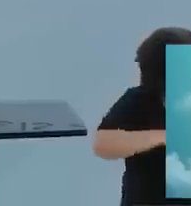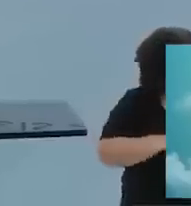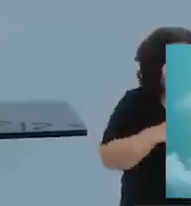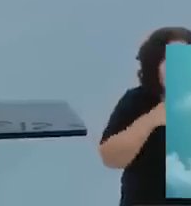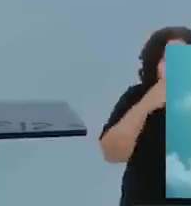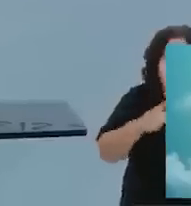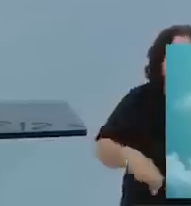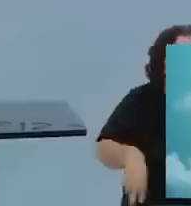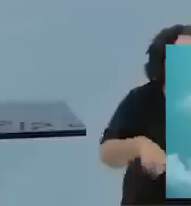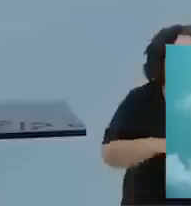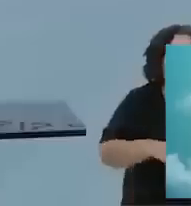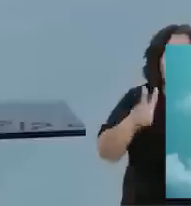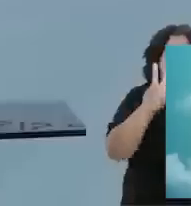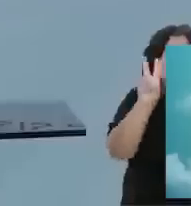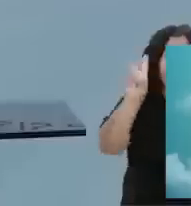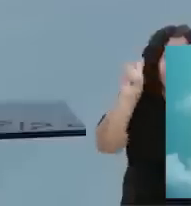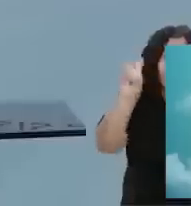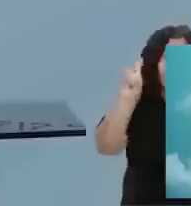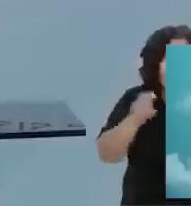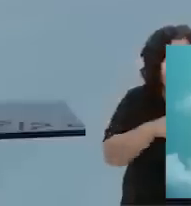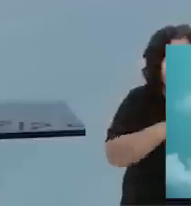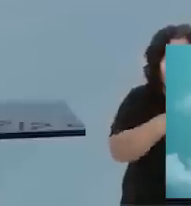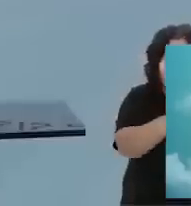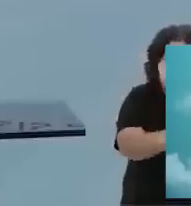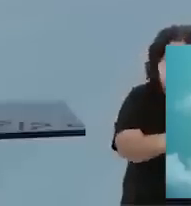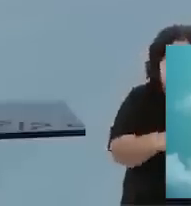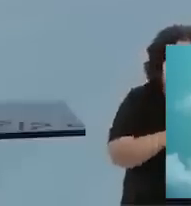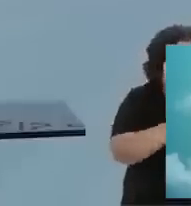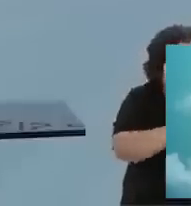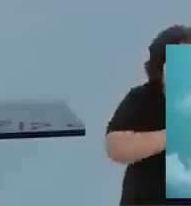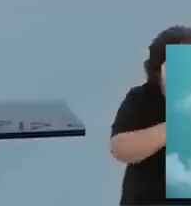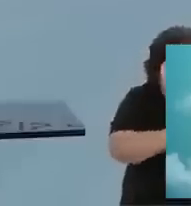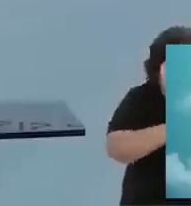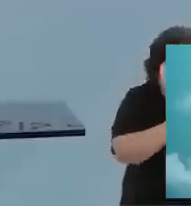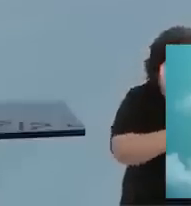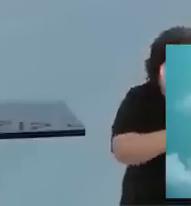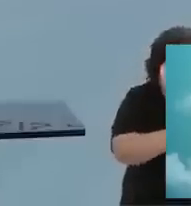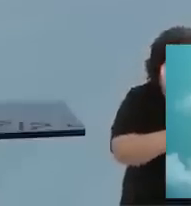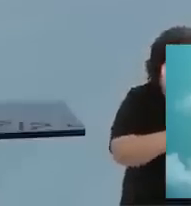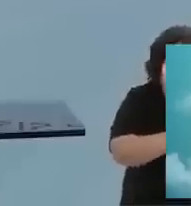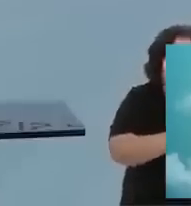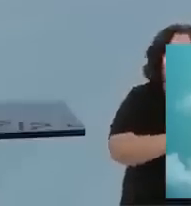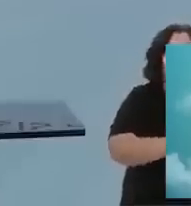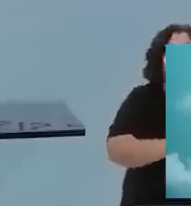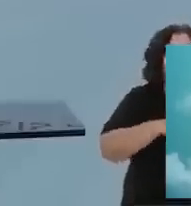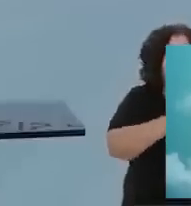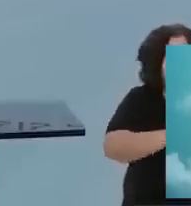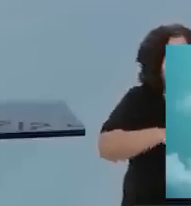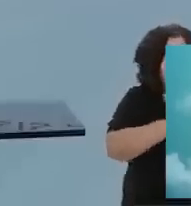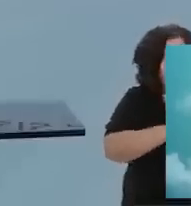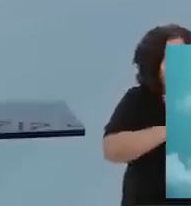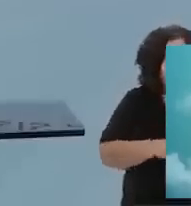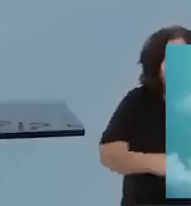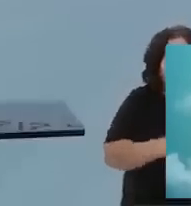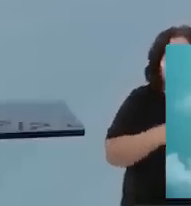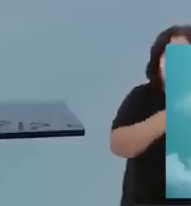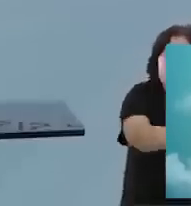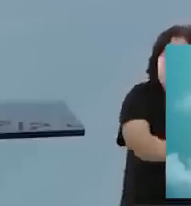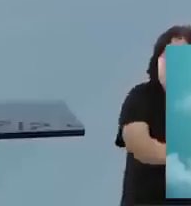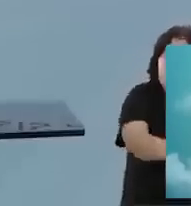maior tratado teológico escrito pelo apóstolo Paulo. É um manifesto